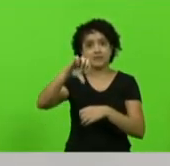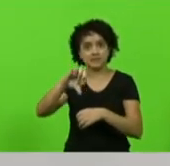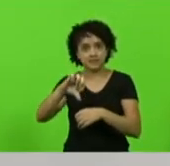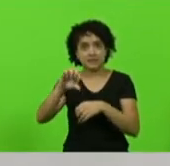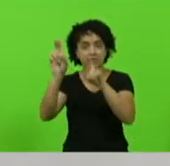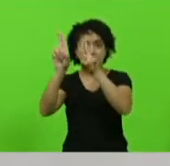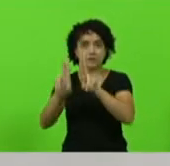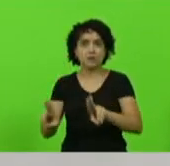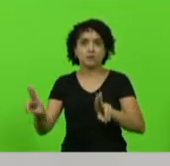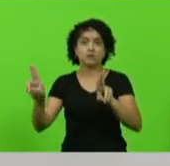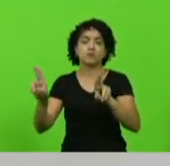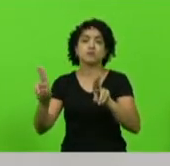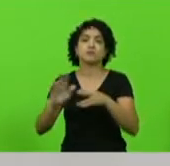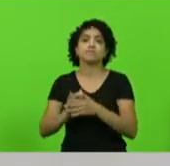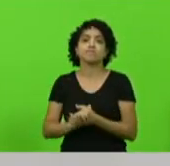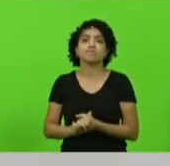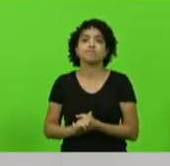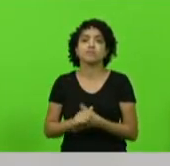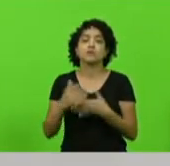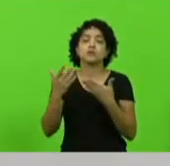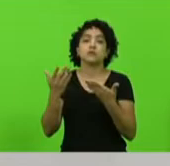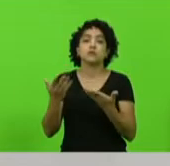1979 da UFSC. Então, fica aqui